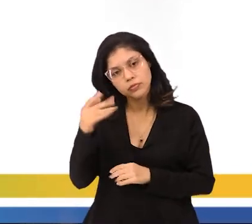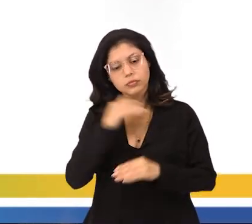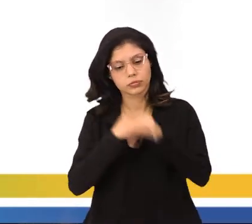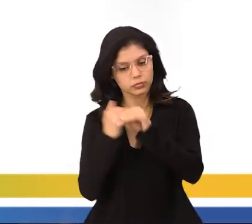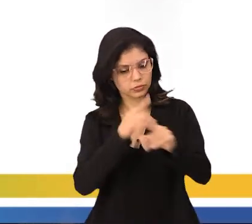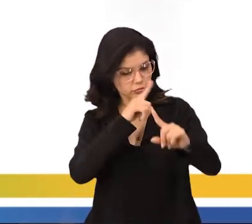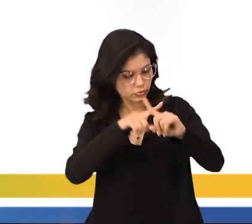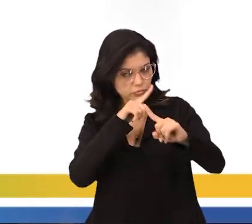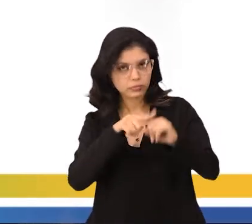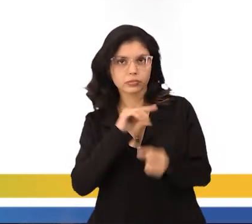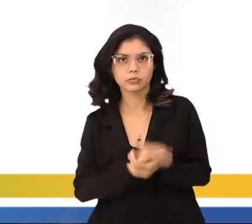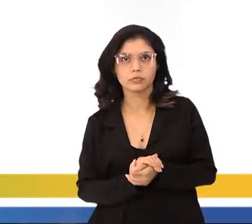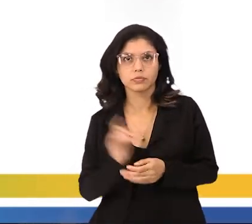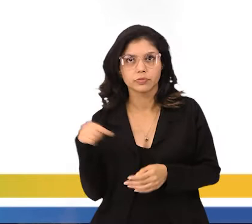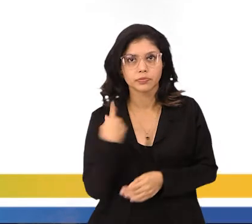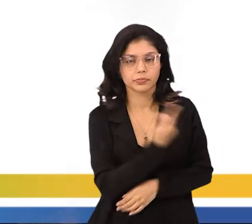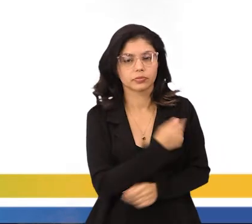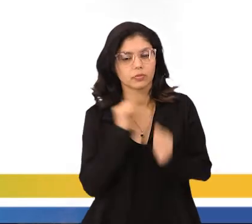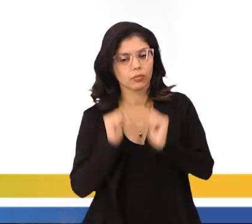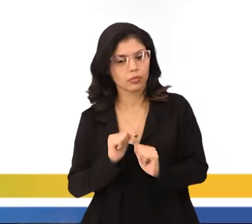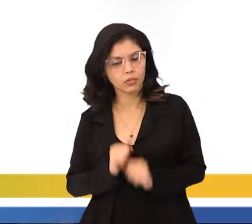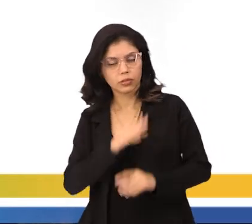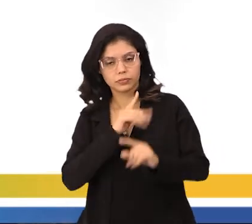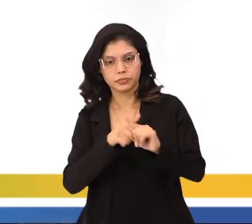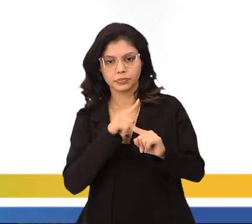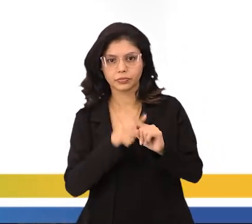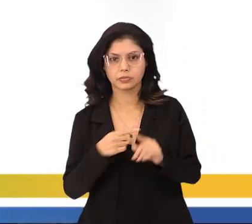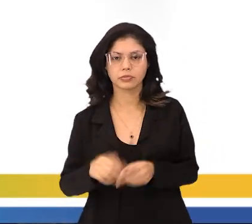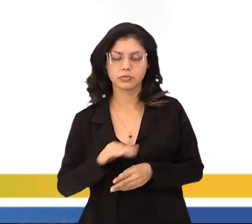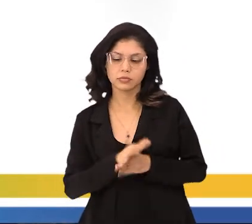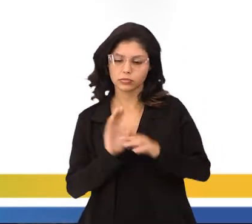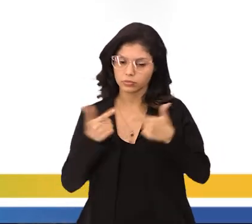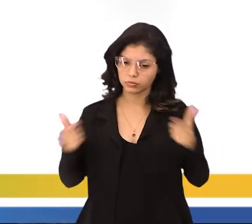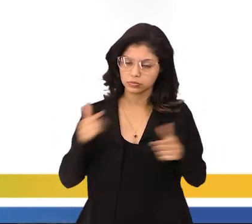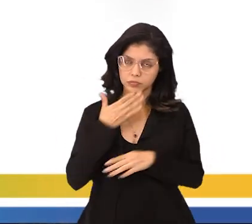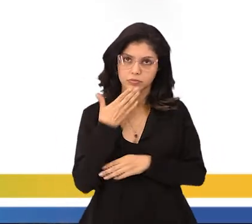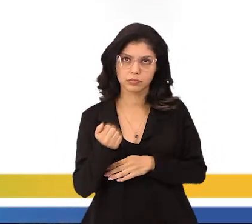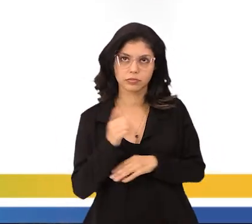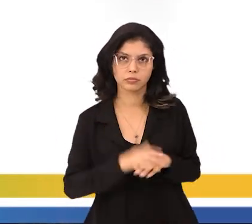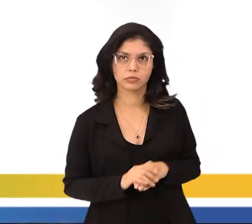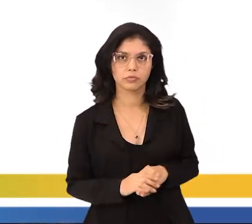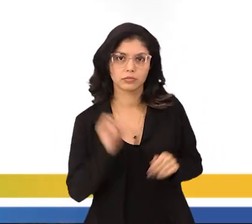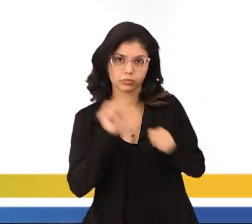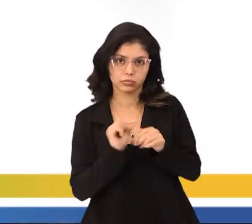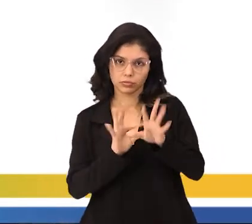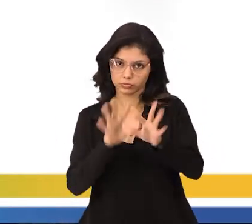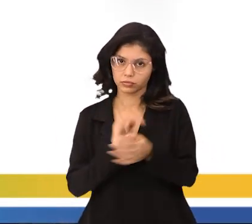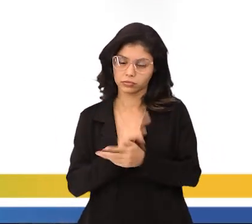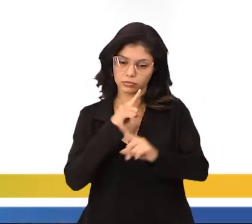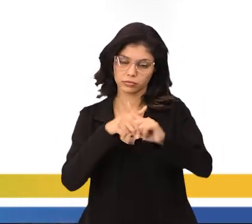dizer multiplicação. E nós podemos indicar esse produto de um modo mais abreviado. Ao invés de você